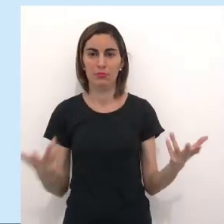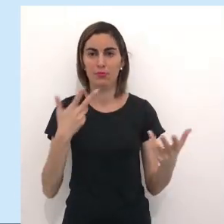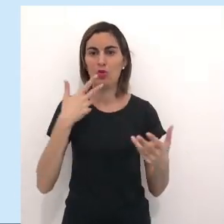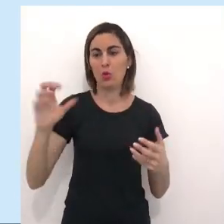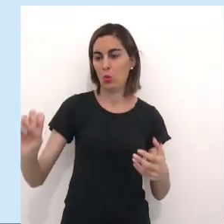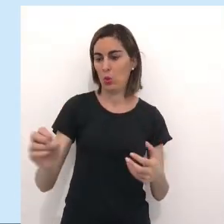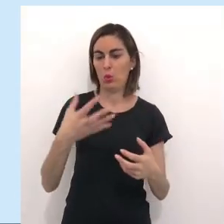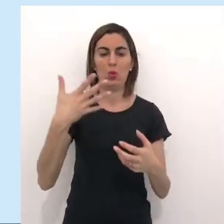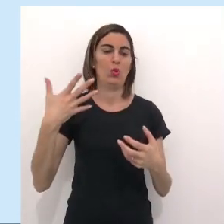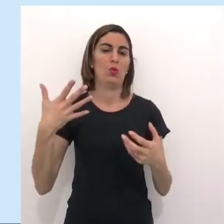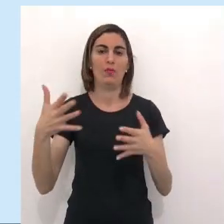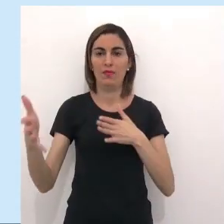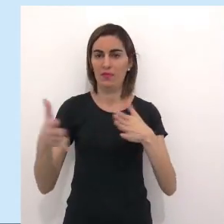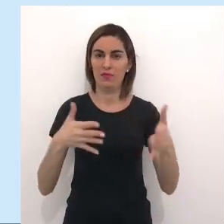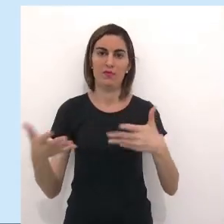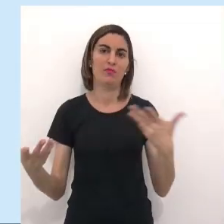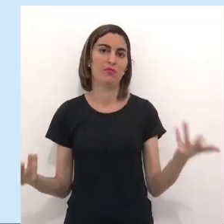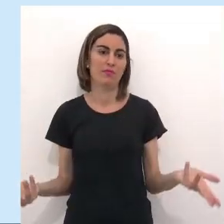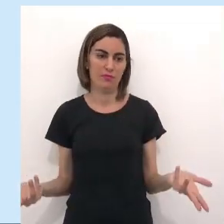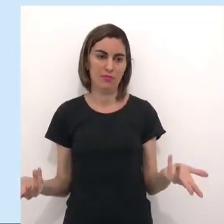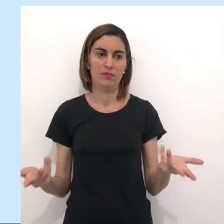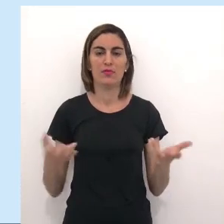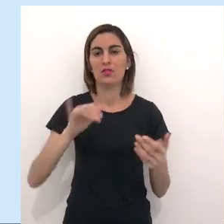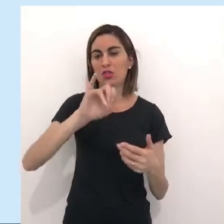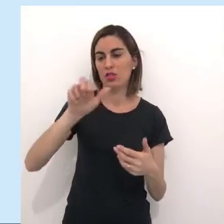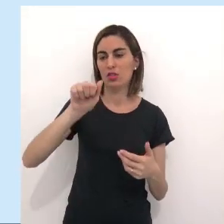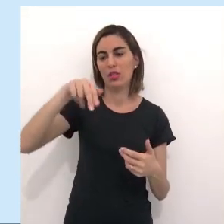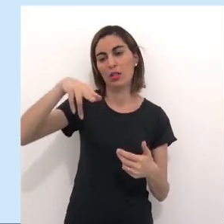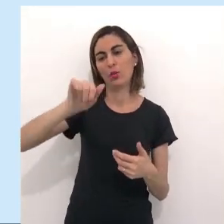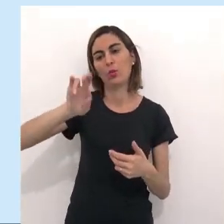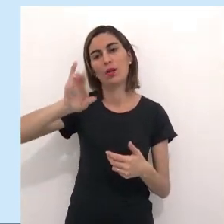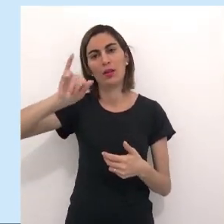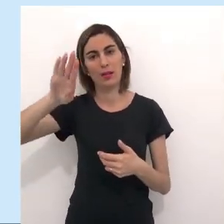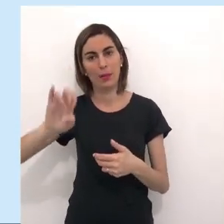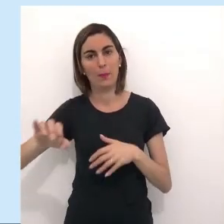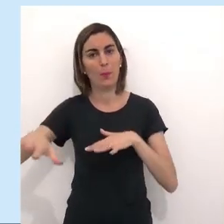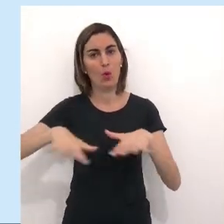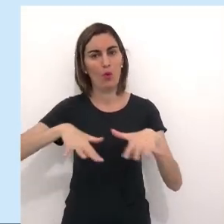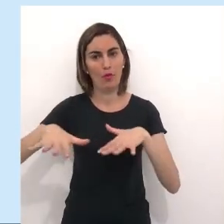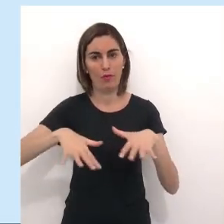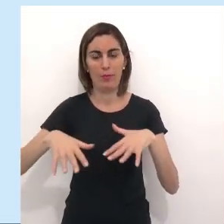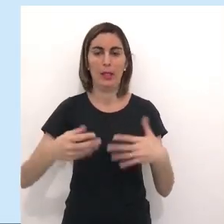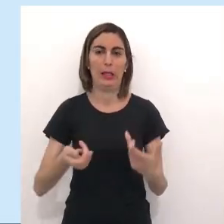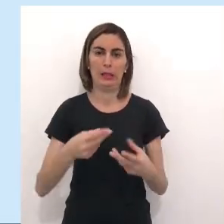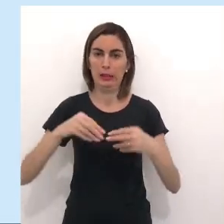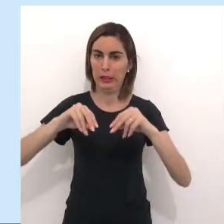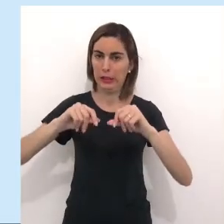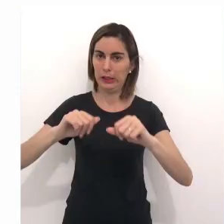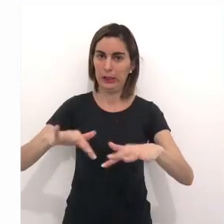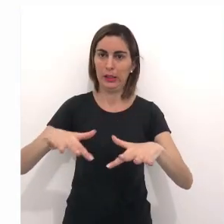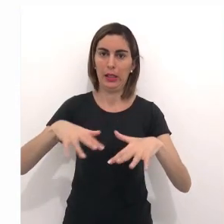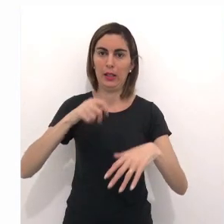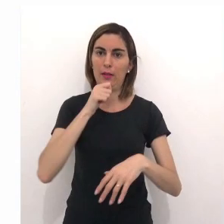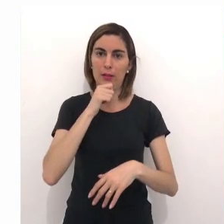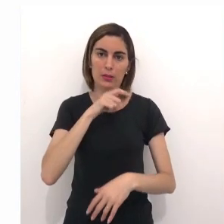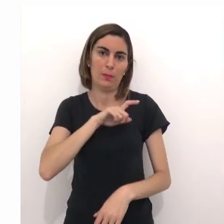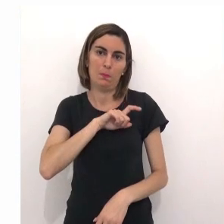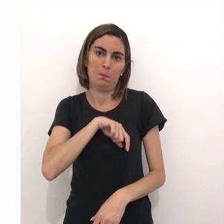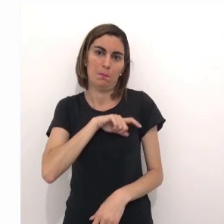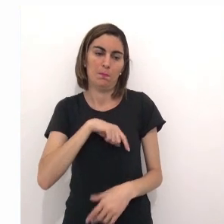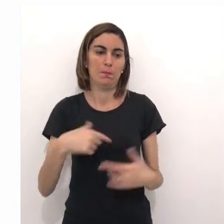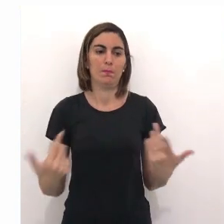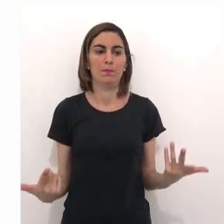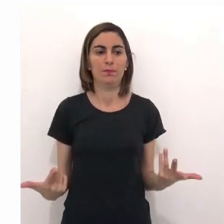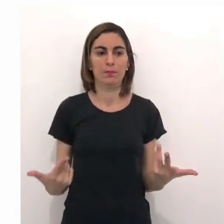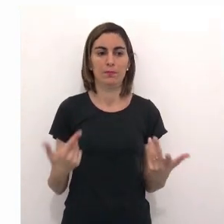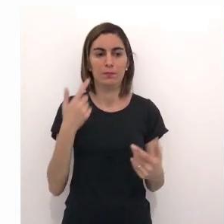movimento, né, de Jaguaribe, né, nesse movimento da terra sem mal, né? Então, aí vocês